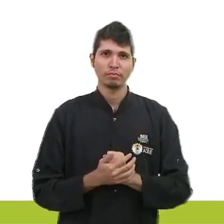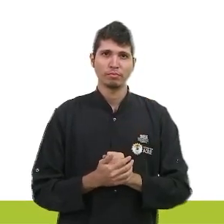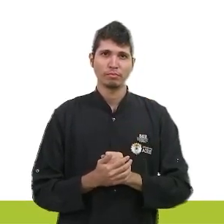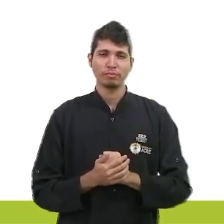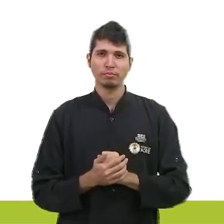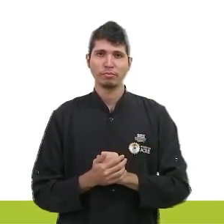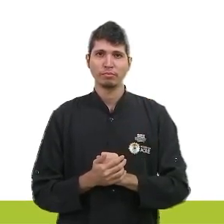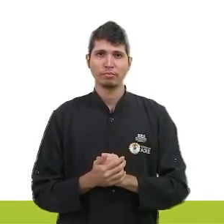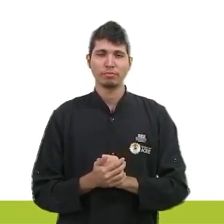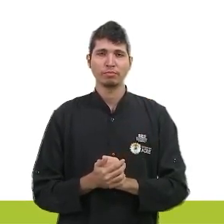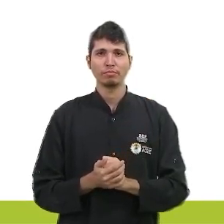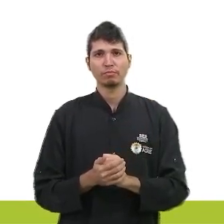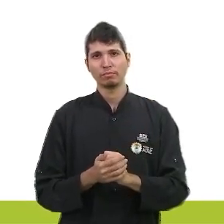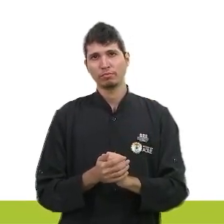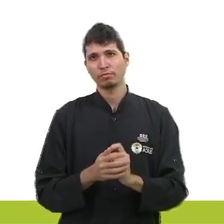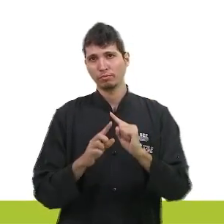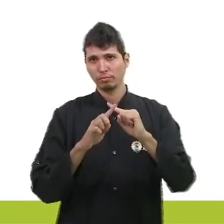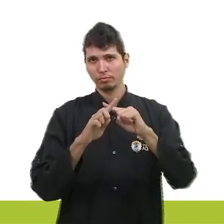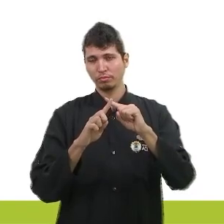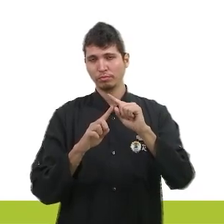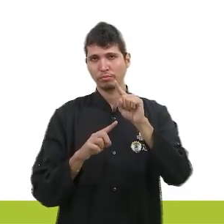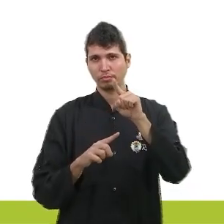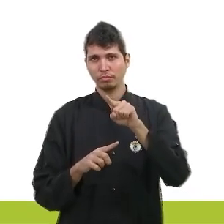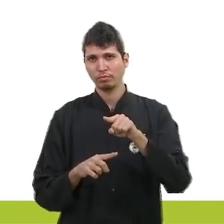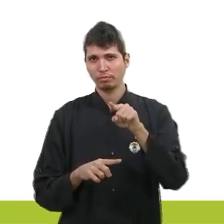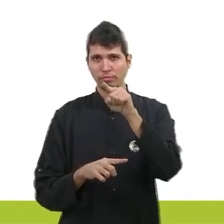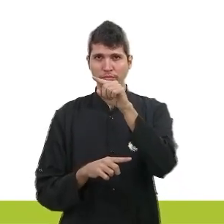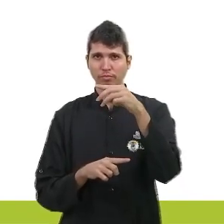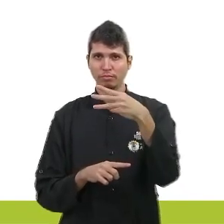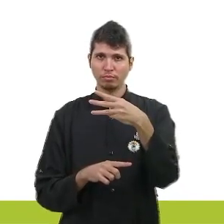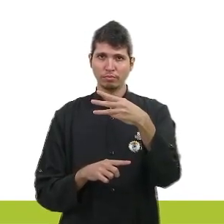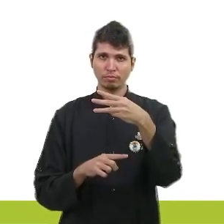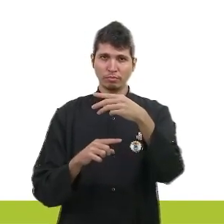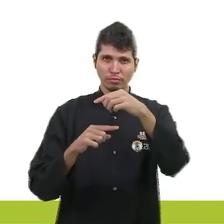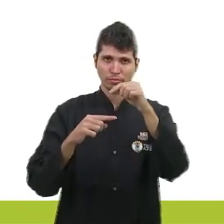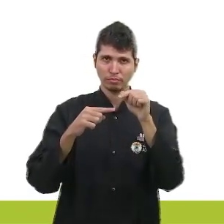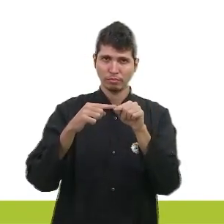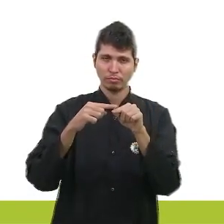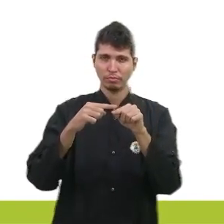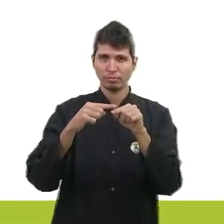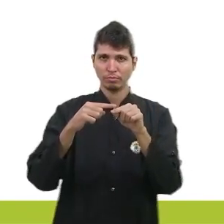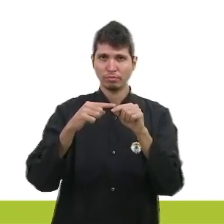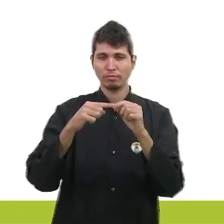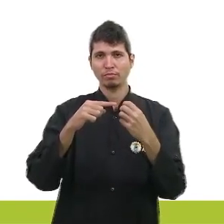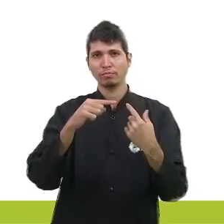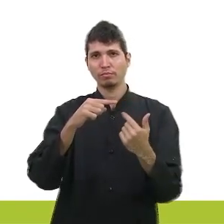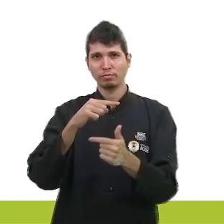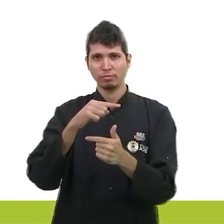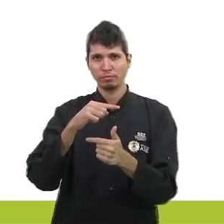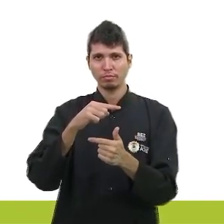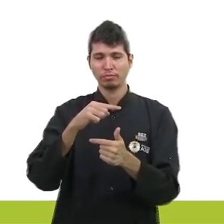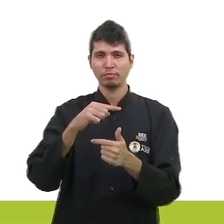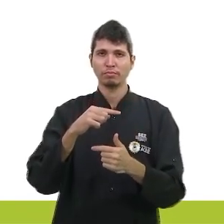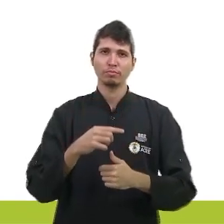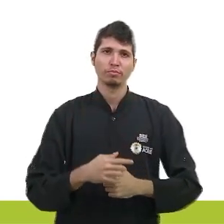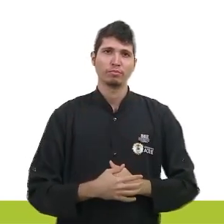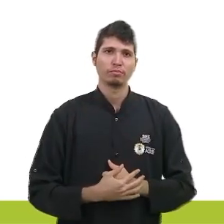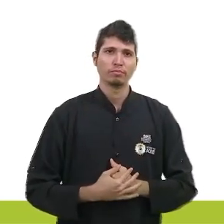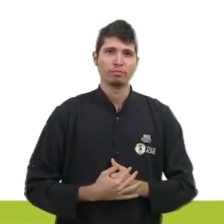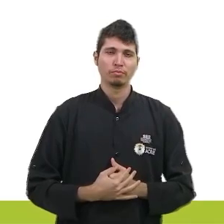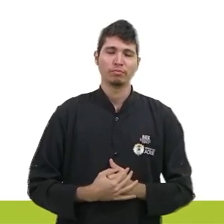vezes raiz de 3, tudo dividido para 2. Ficou meio feio, né? Deixa eu apagar e fazer